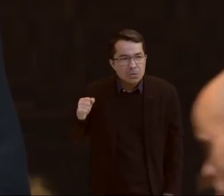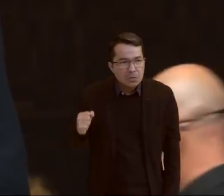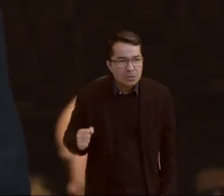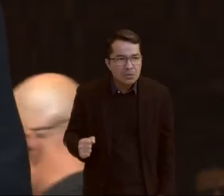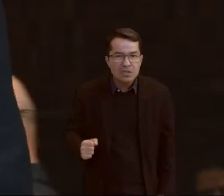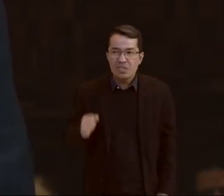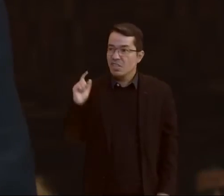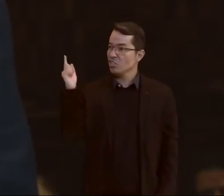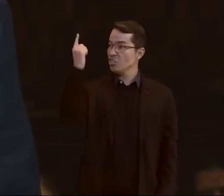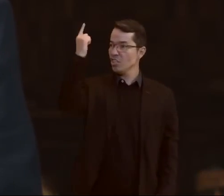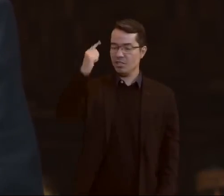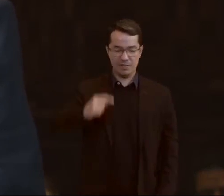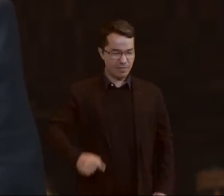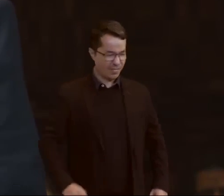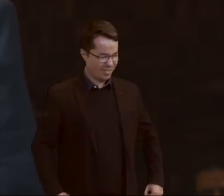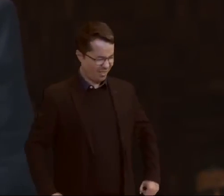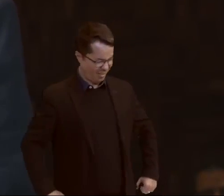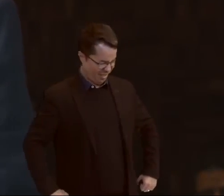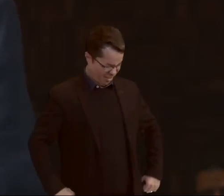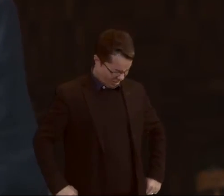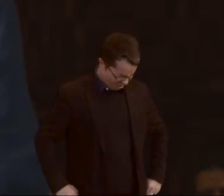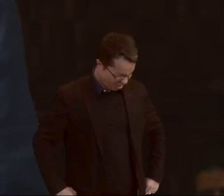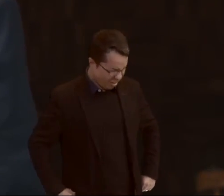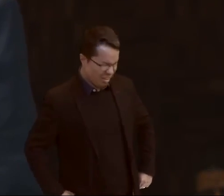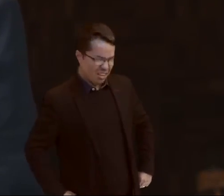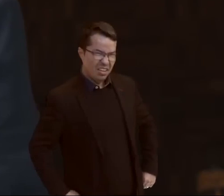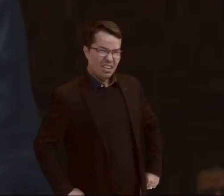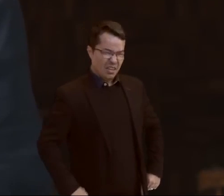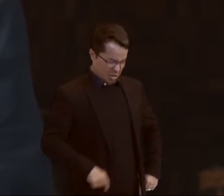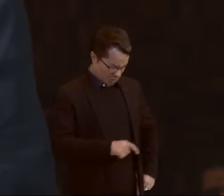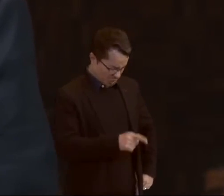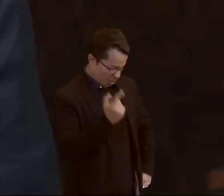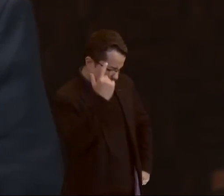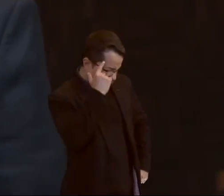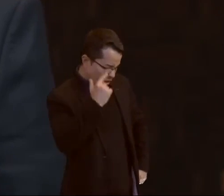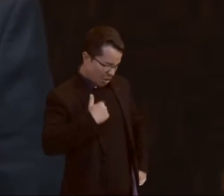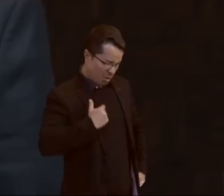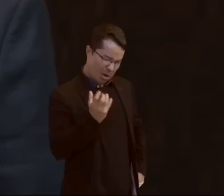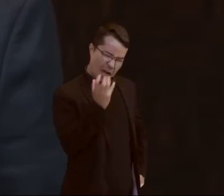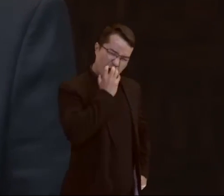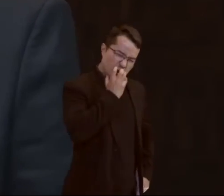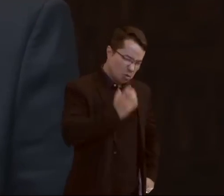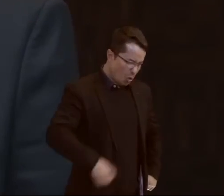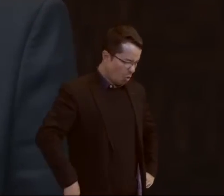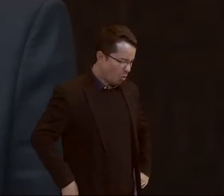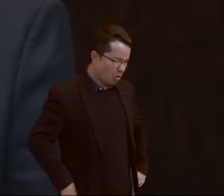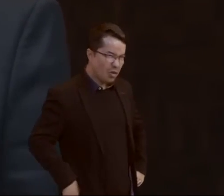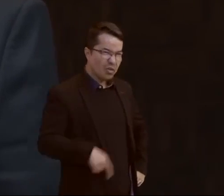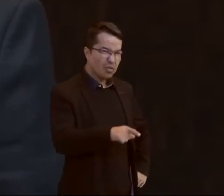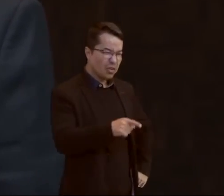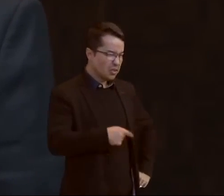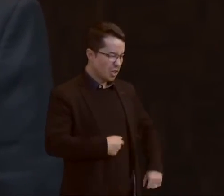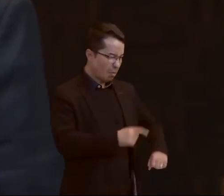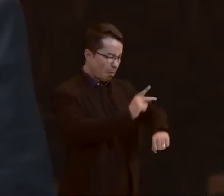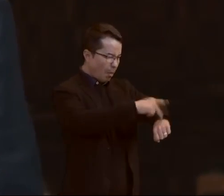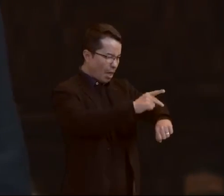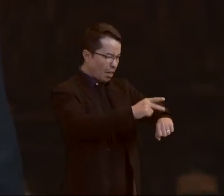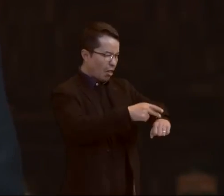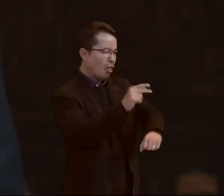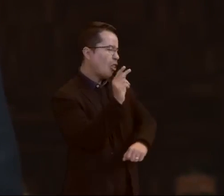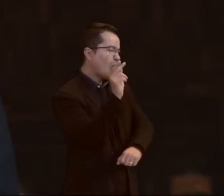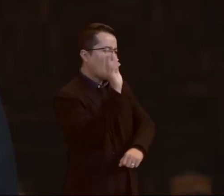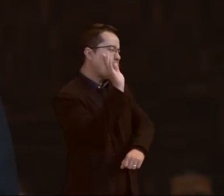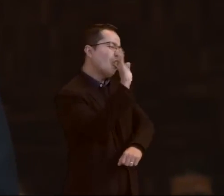O gigante olha para ele e diz assim: você está achando que eu sou um cachorro? Para você me espantar com pedrinhas